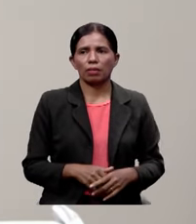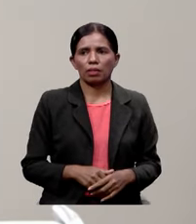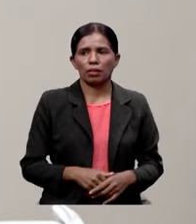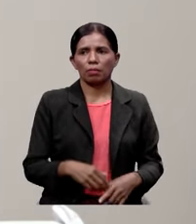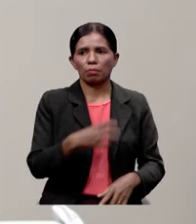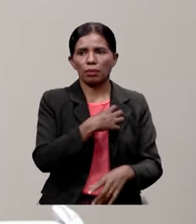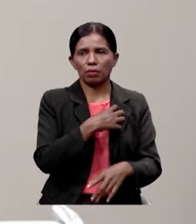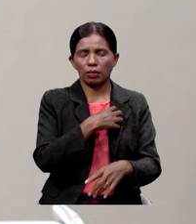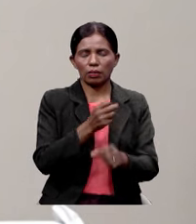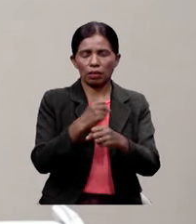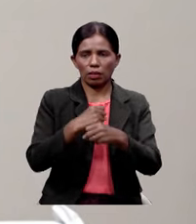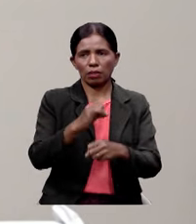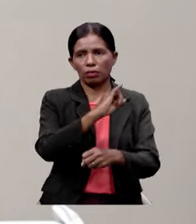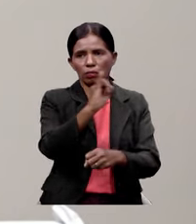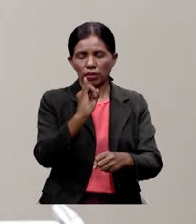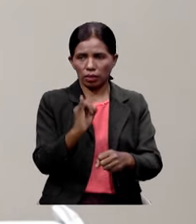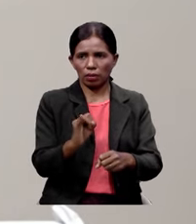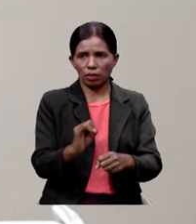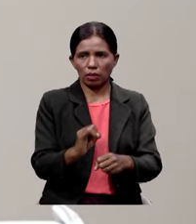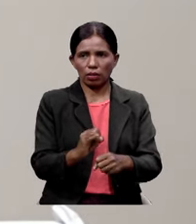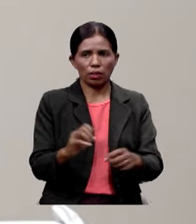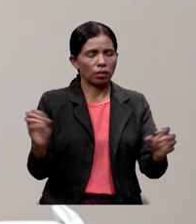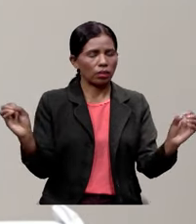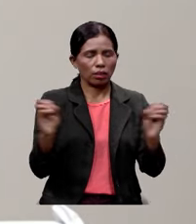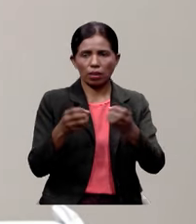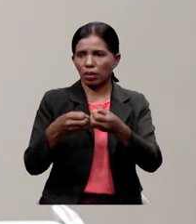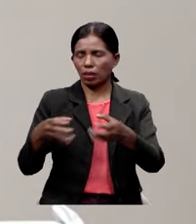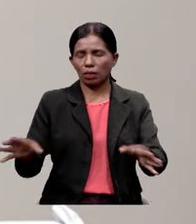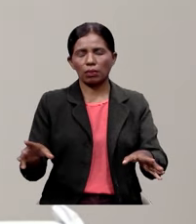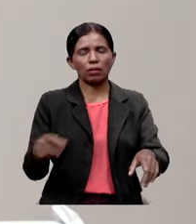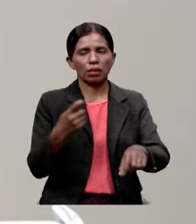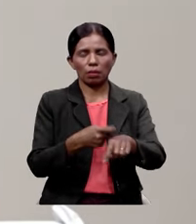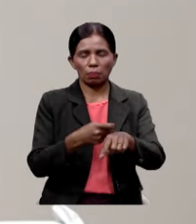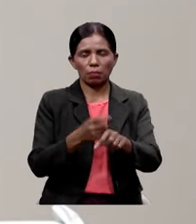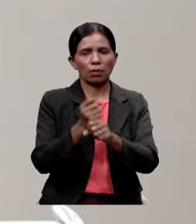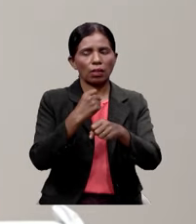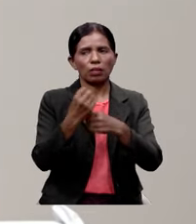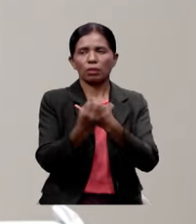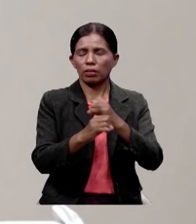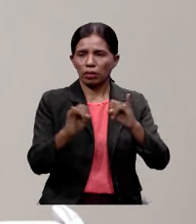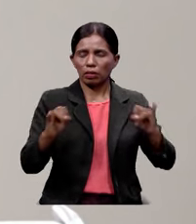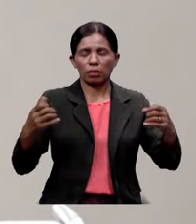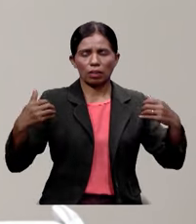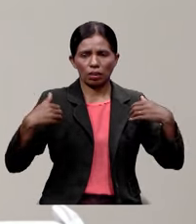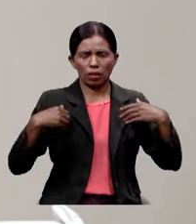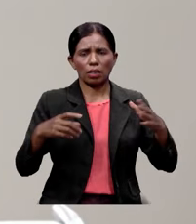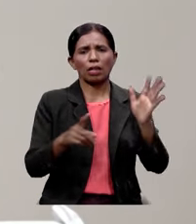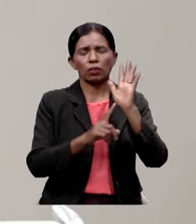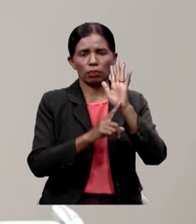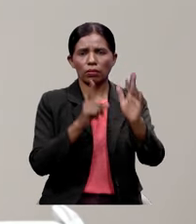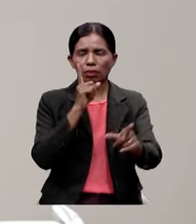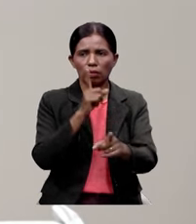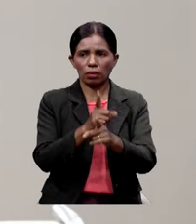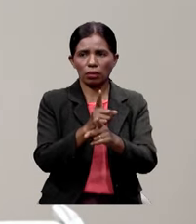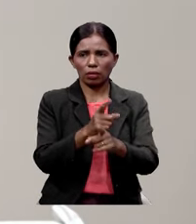polícia para se investiga, se ela não teve, investiga, se há evidência,